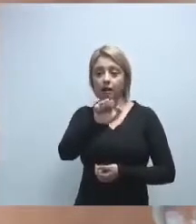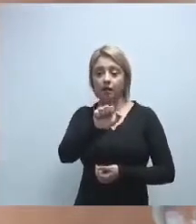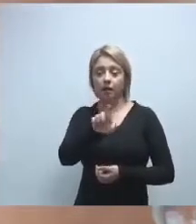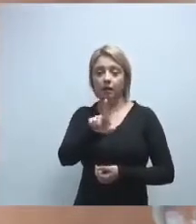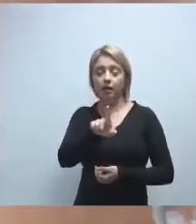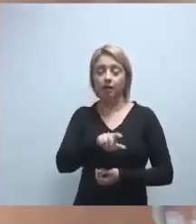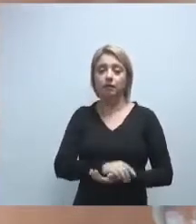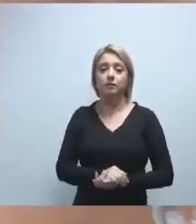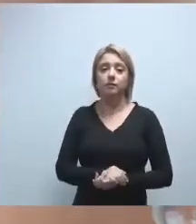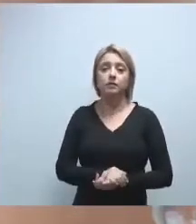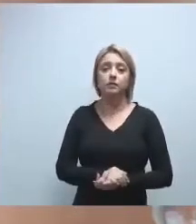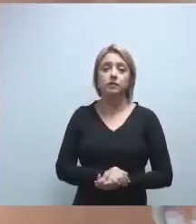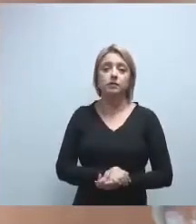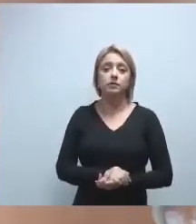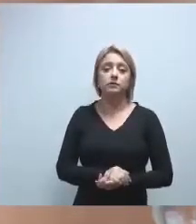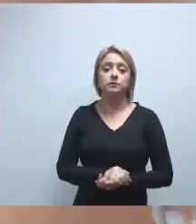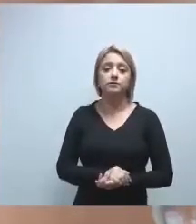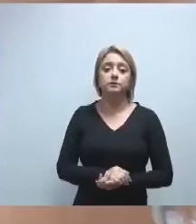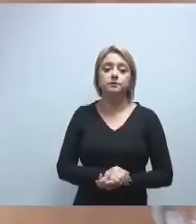é